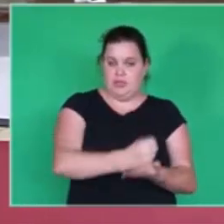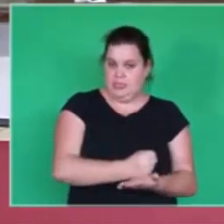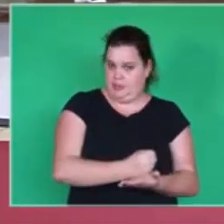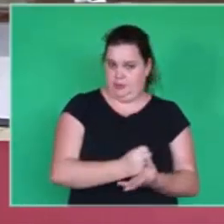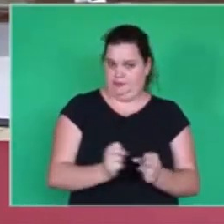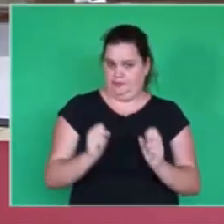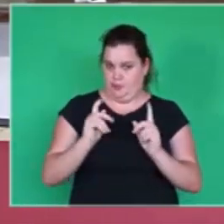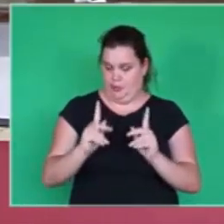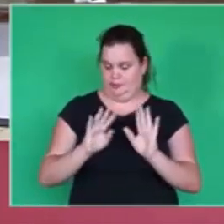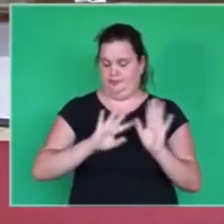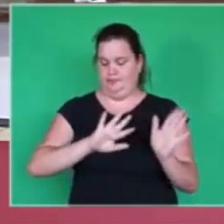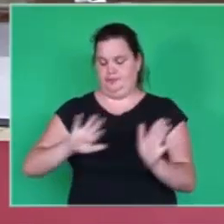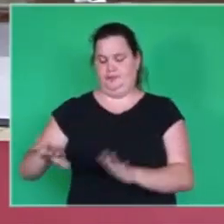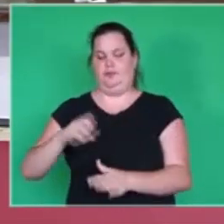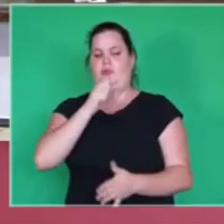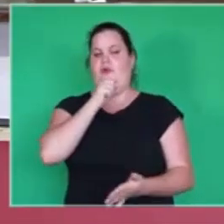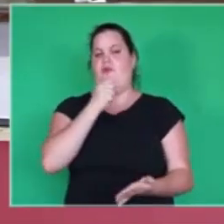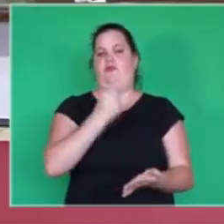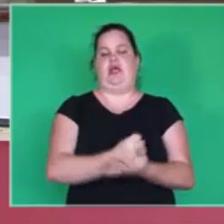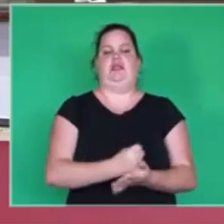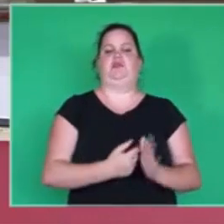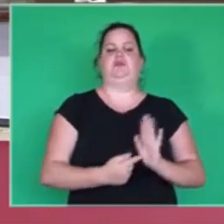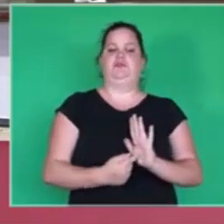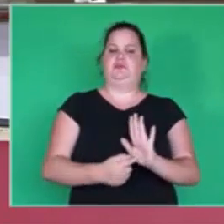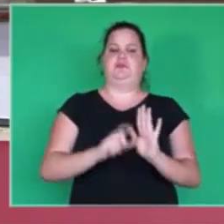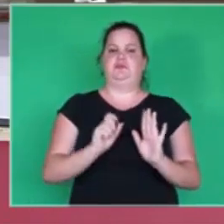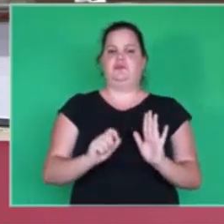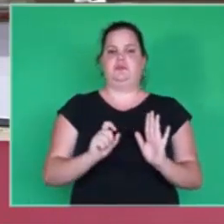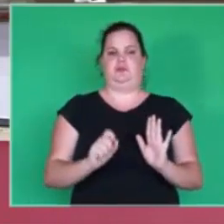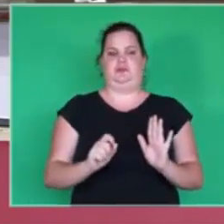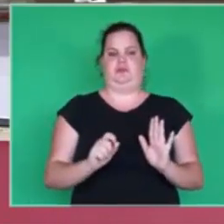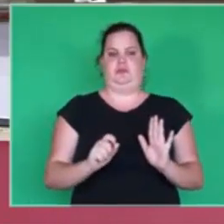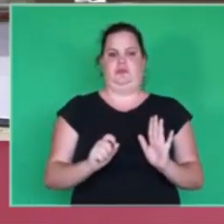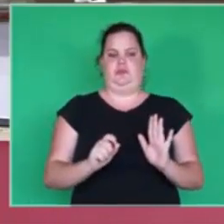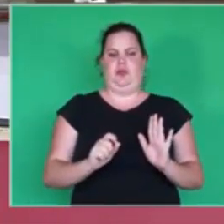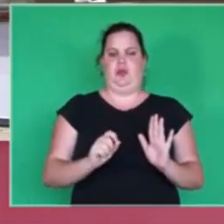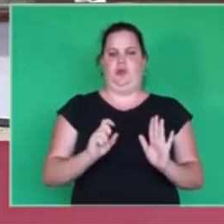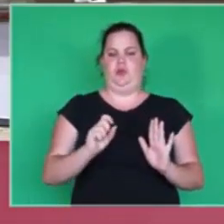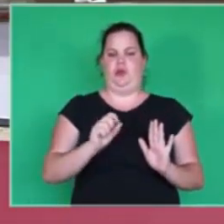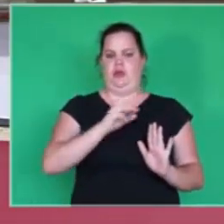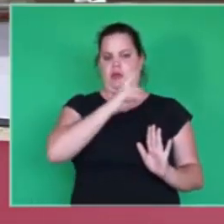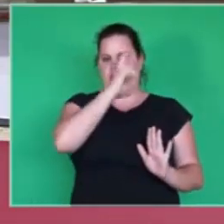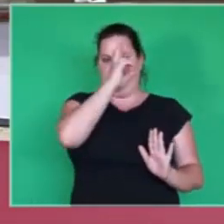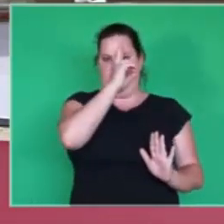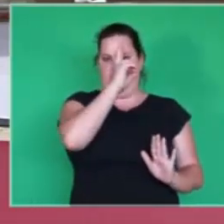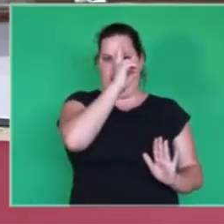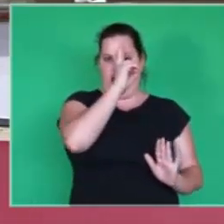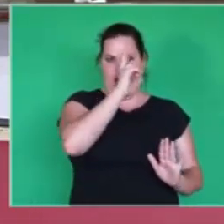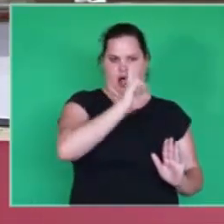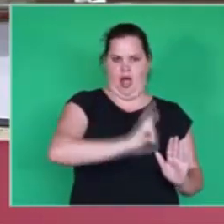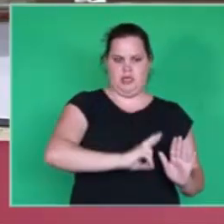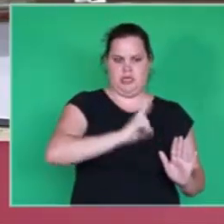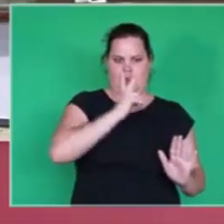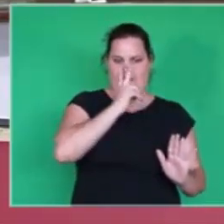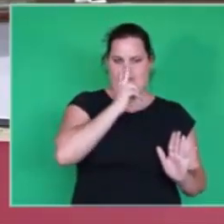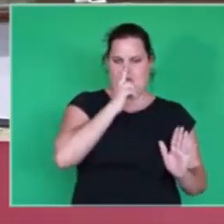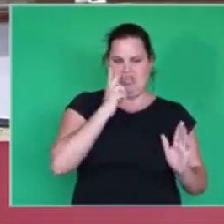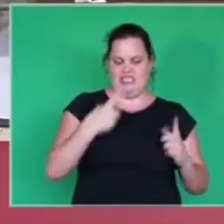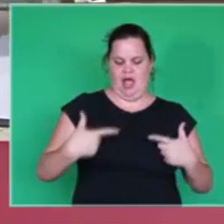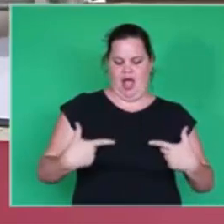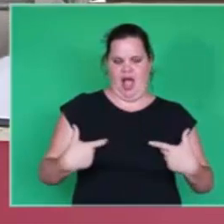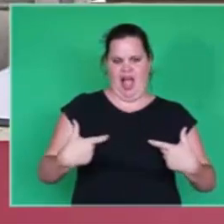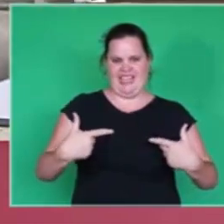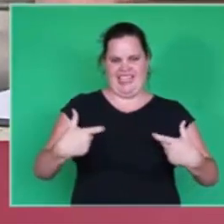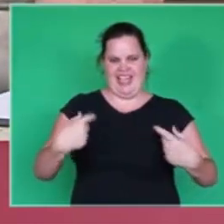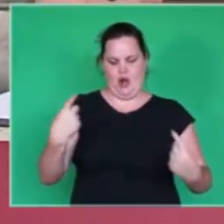Velho Testamento, nós vamos encontrar a razão lutando contra a revelação.